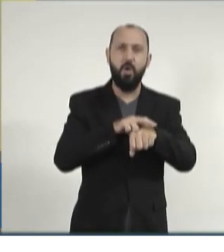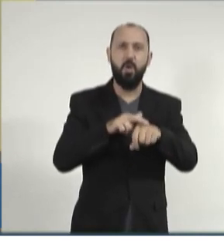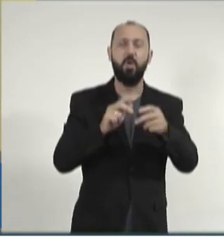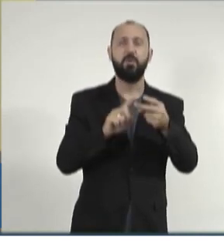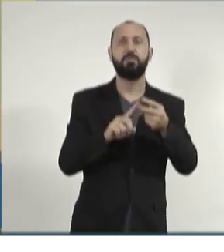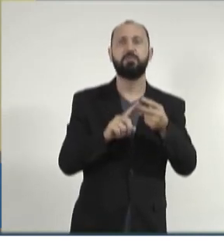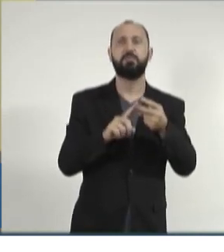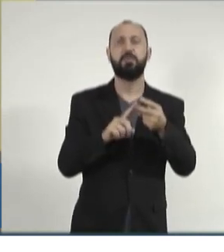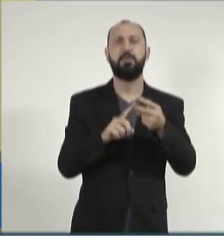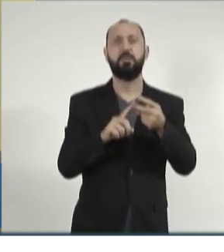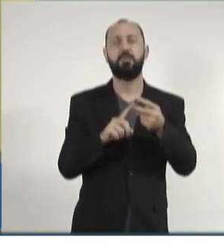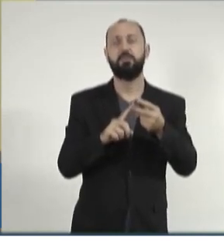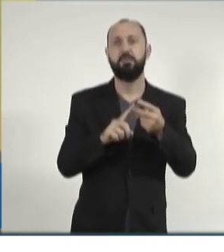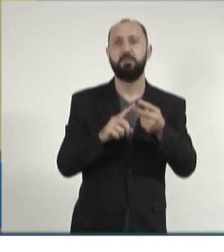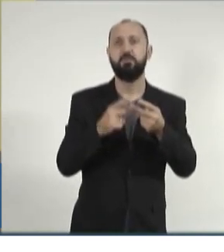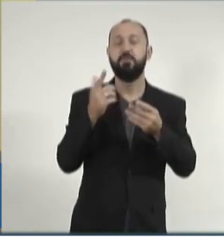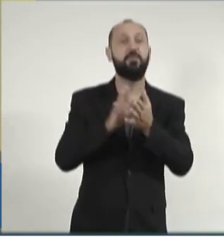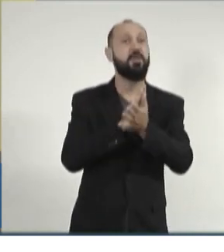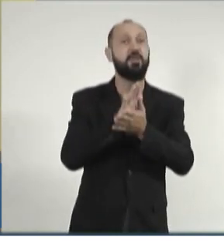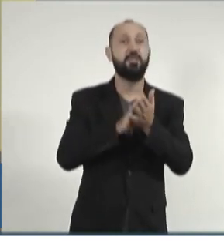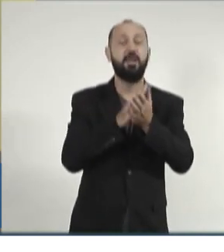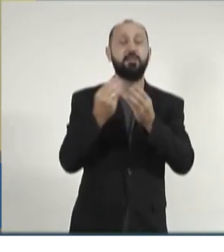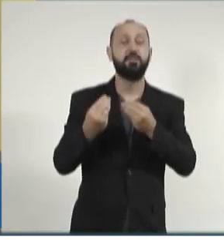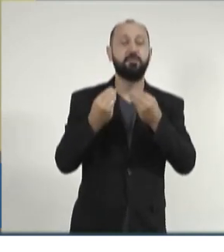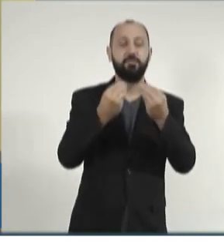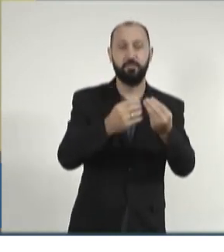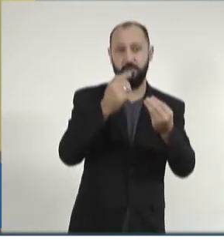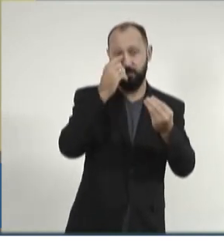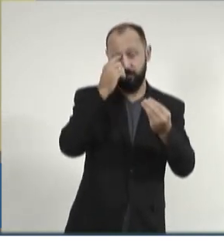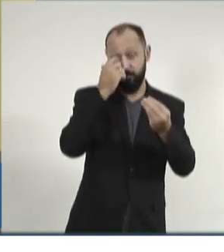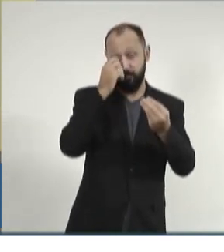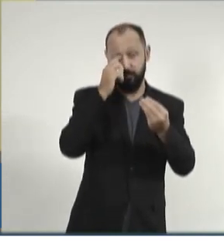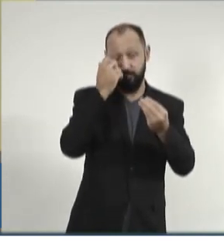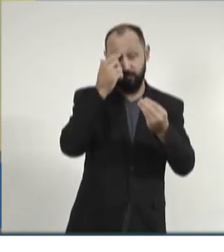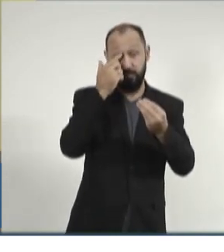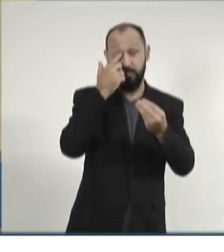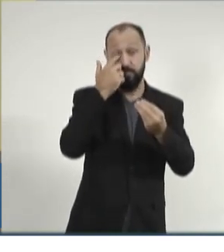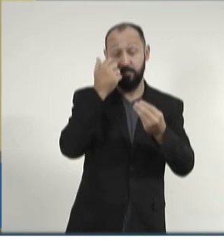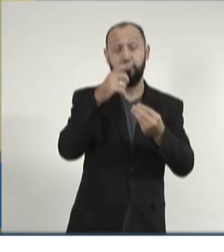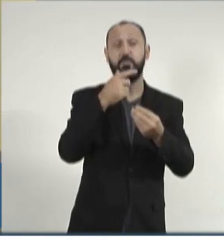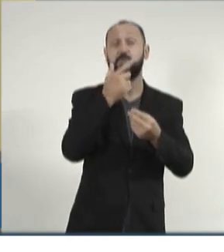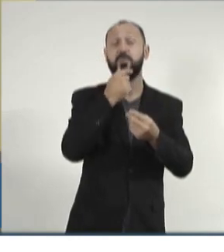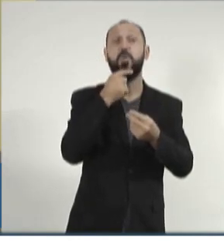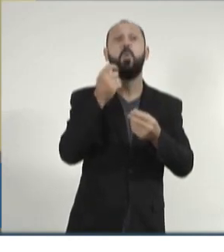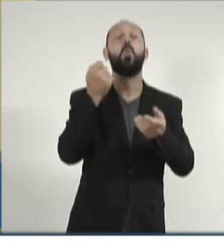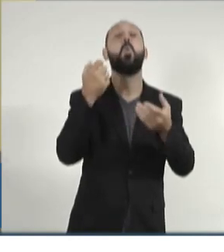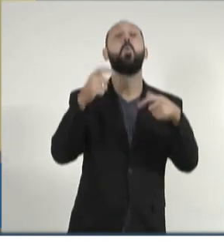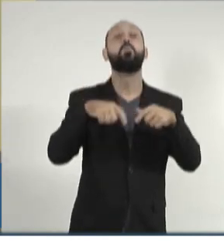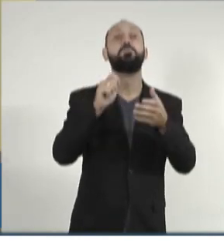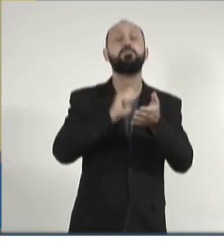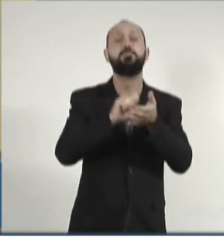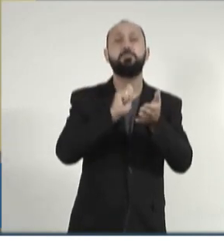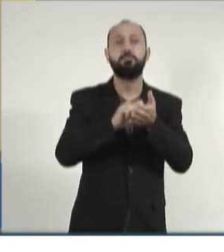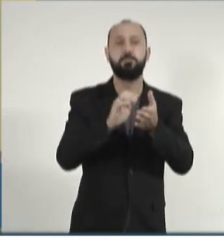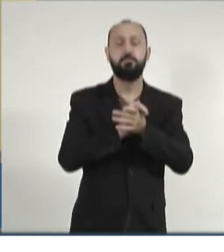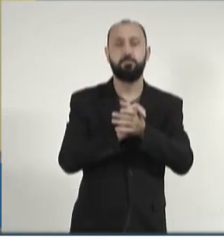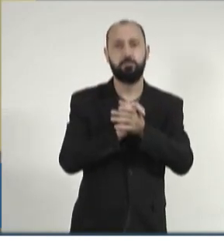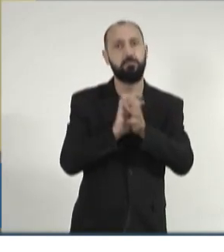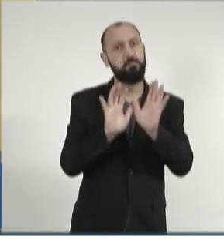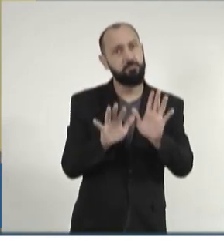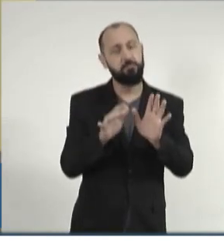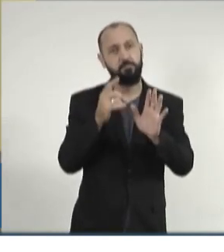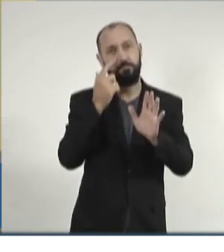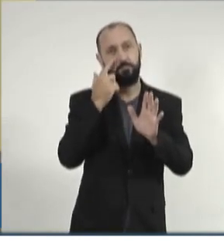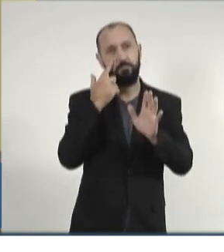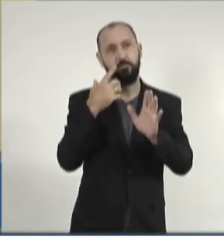não levou nada que dissesse do universo masculino? Onde está escrito isso, gente? E certamente